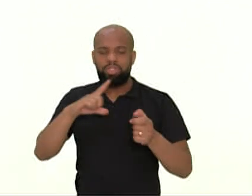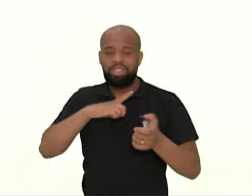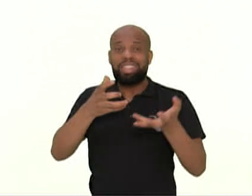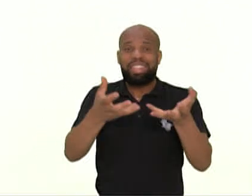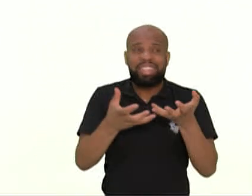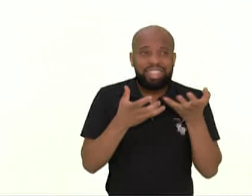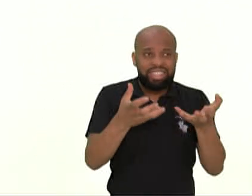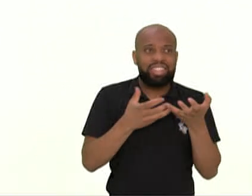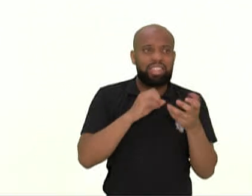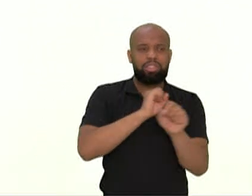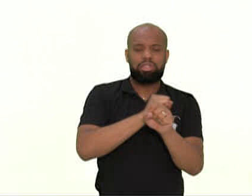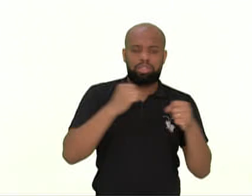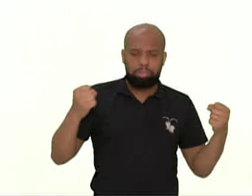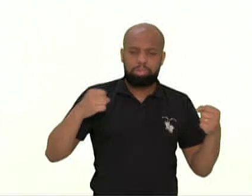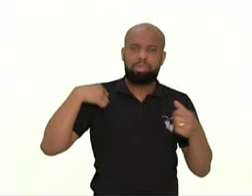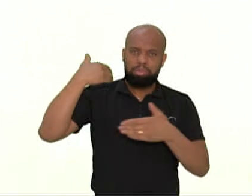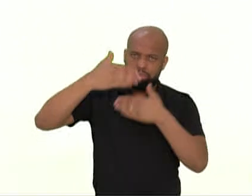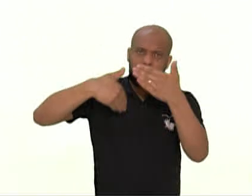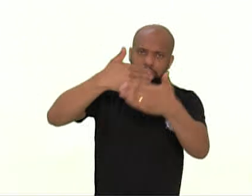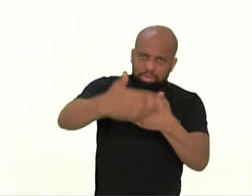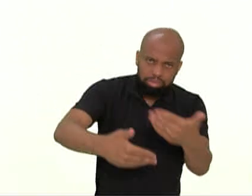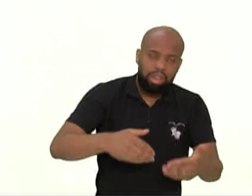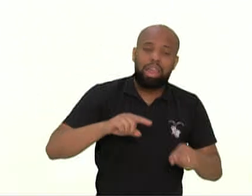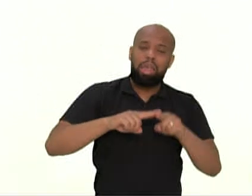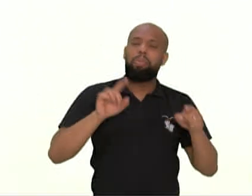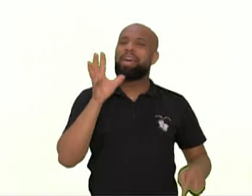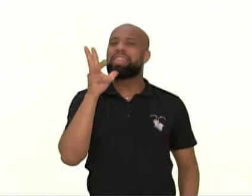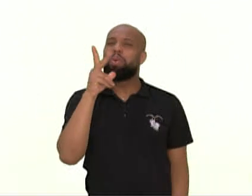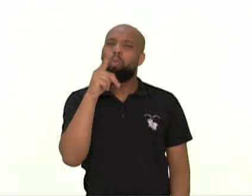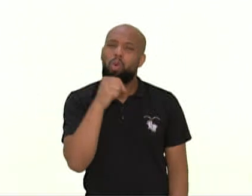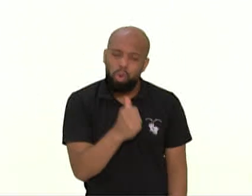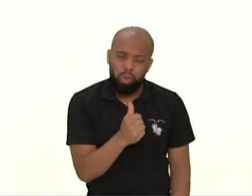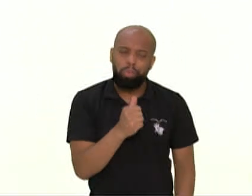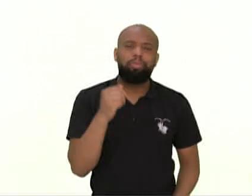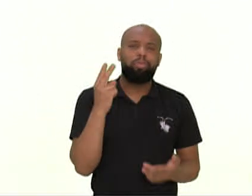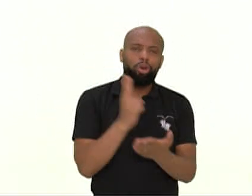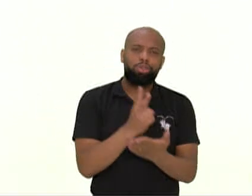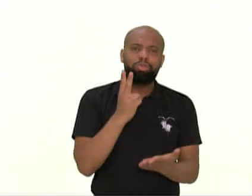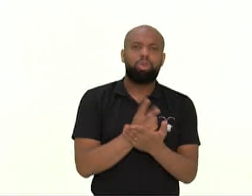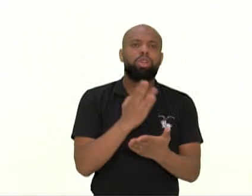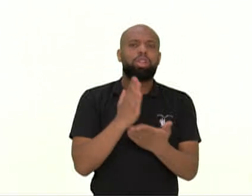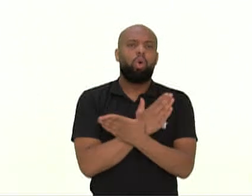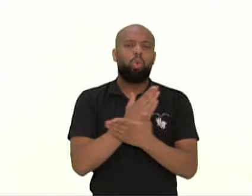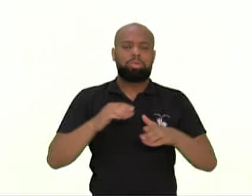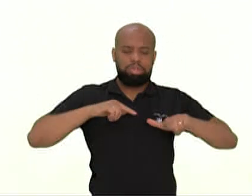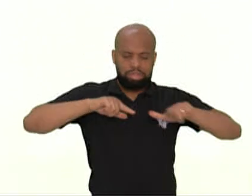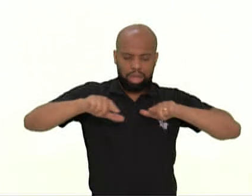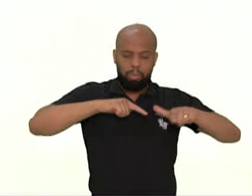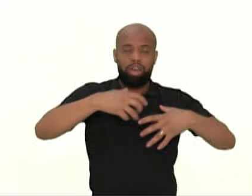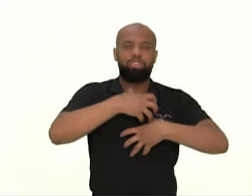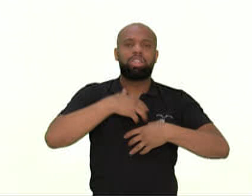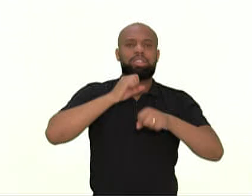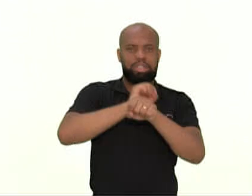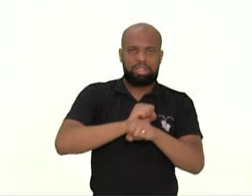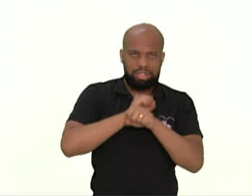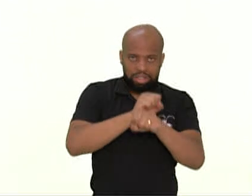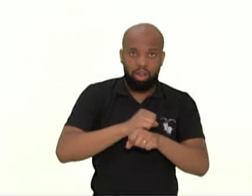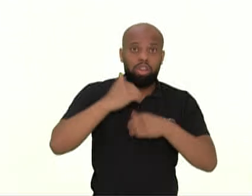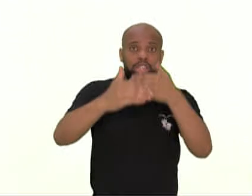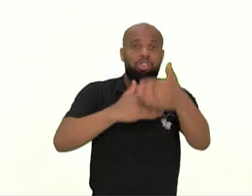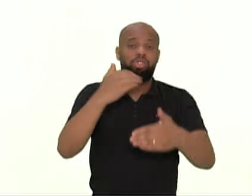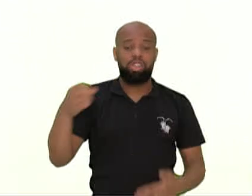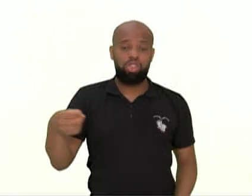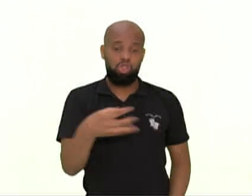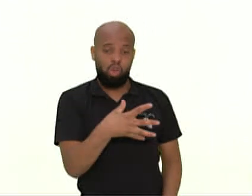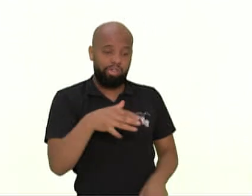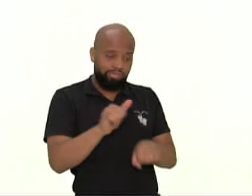abolição lenta e gradual do trabalho escravo no Brasil. Para assim eles conseguirem desenvolver novas estratégias